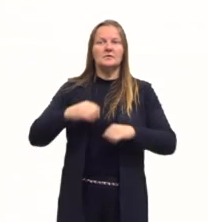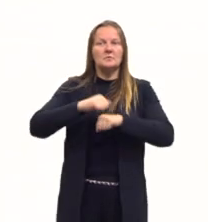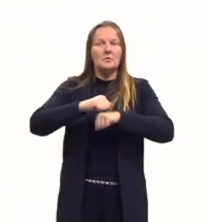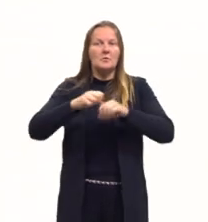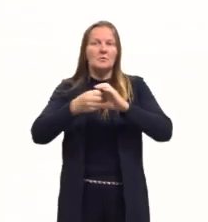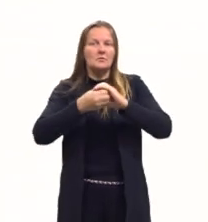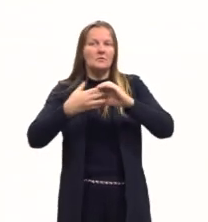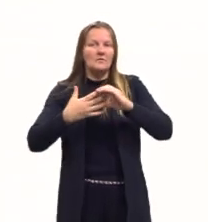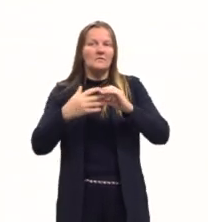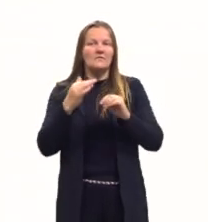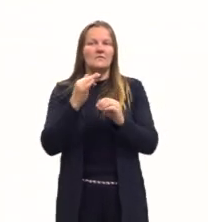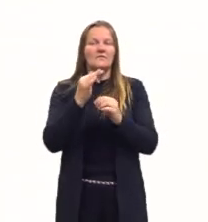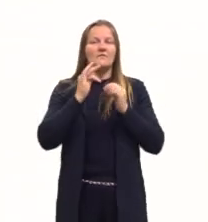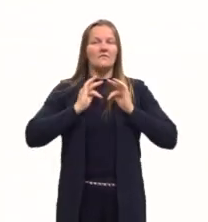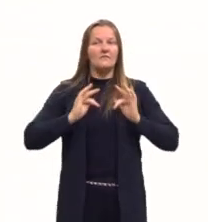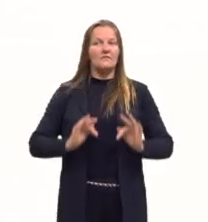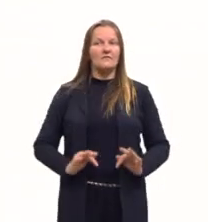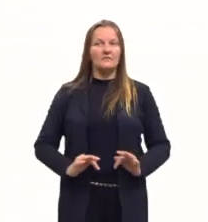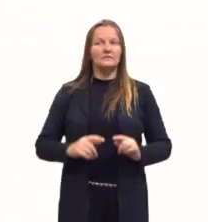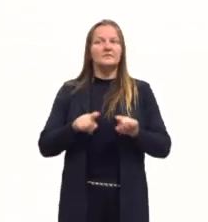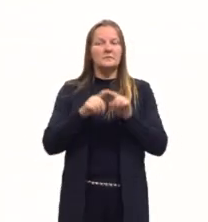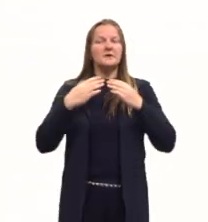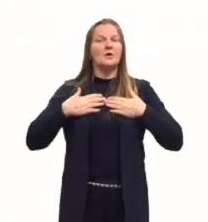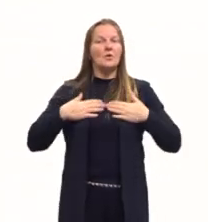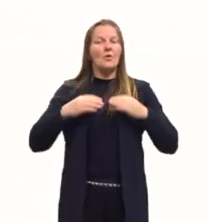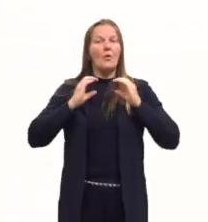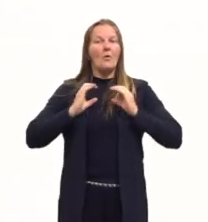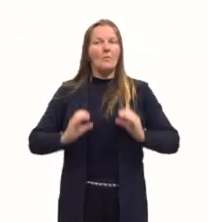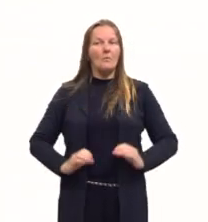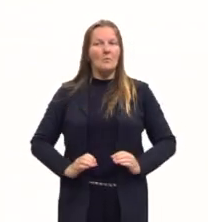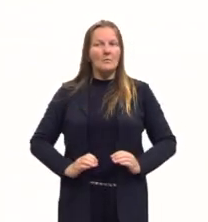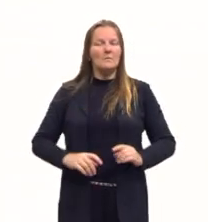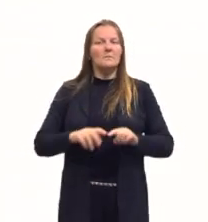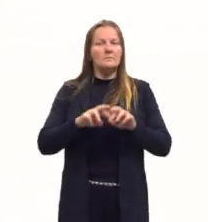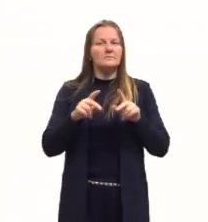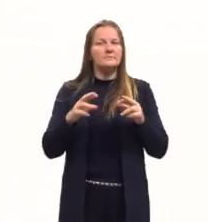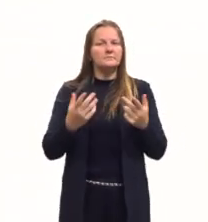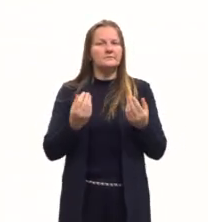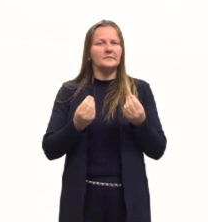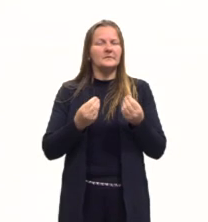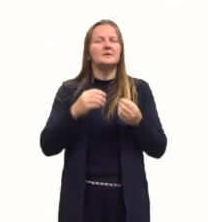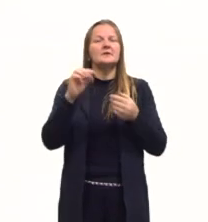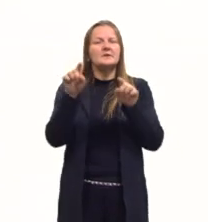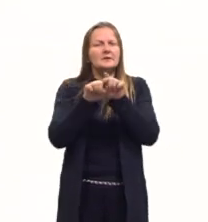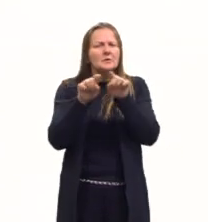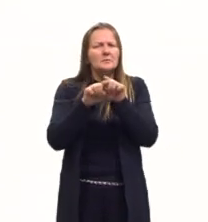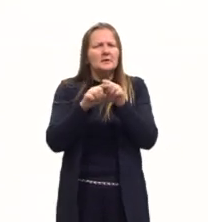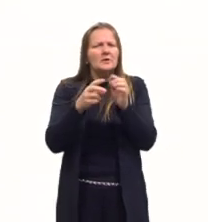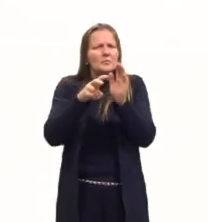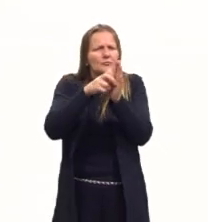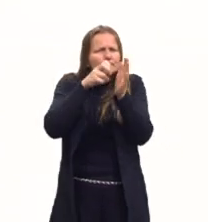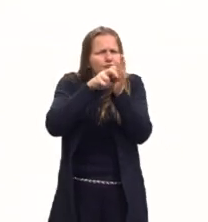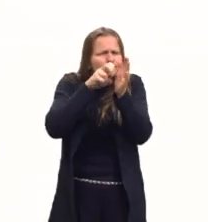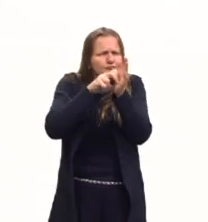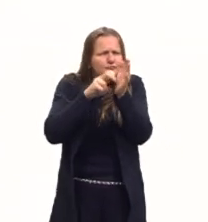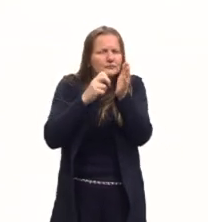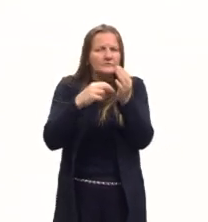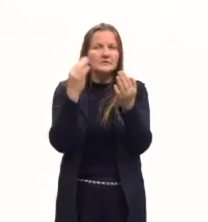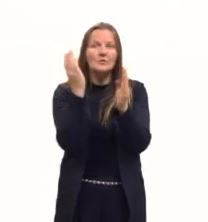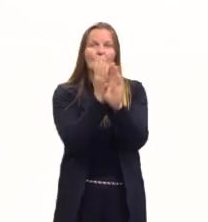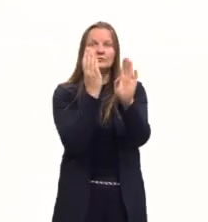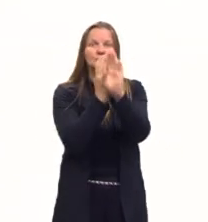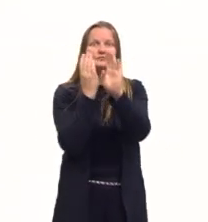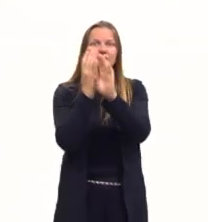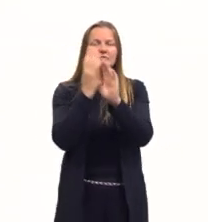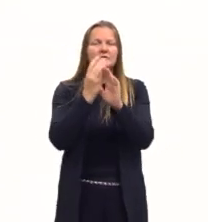ou até mesmo de comportamento e também a vidência de órgãos vestigiais que